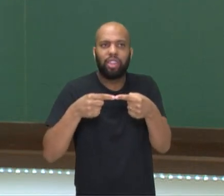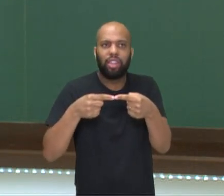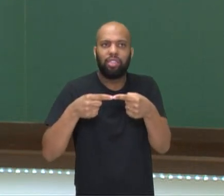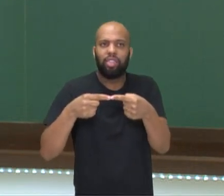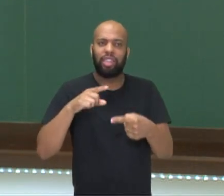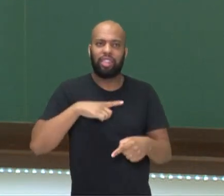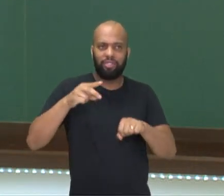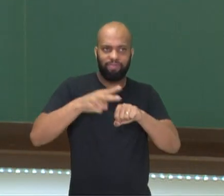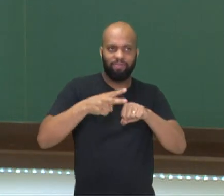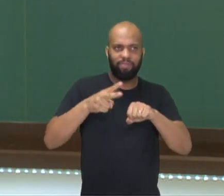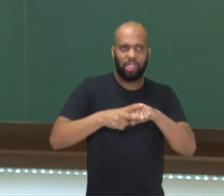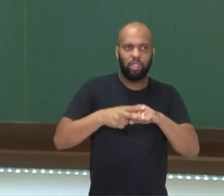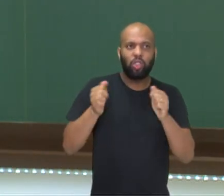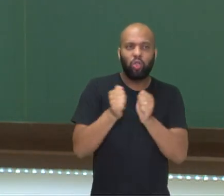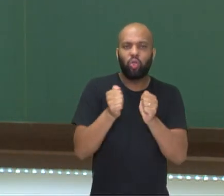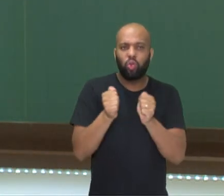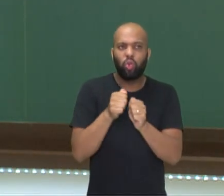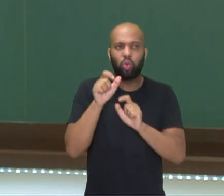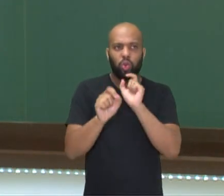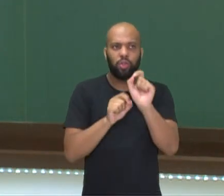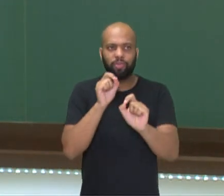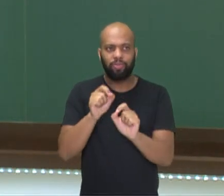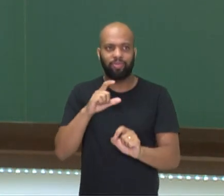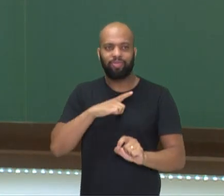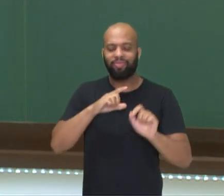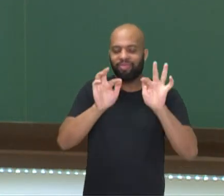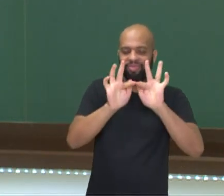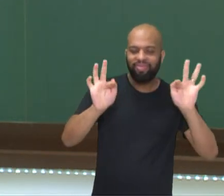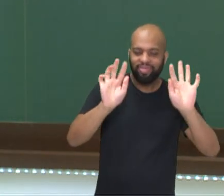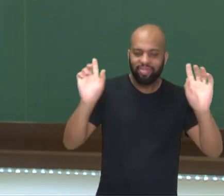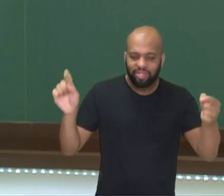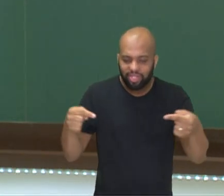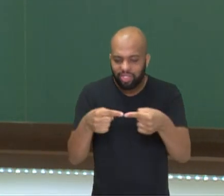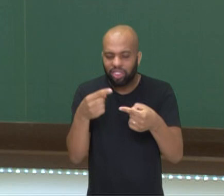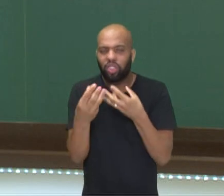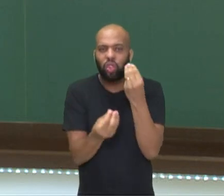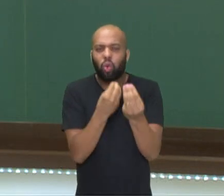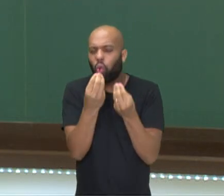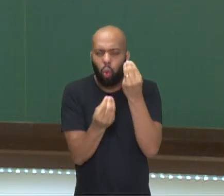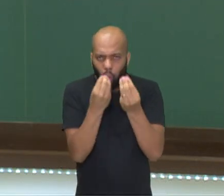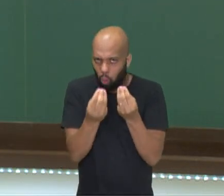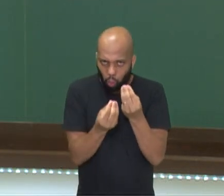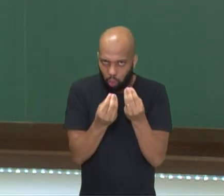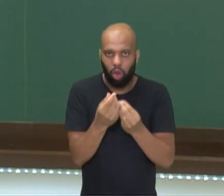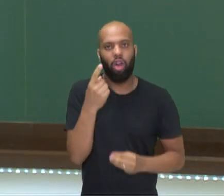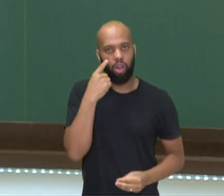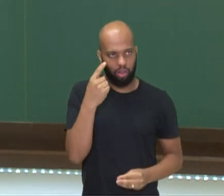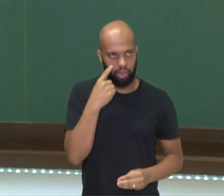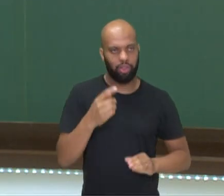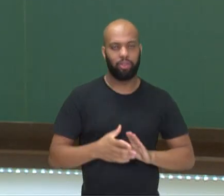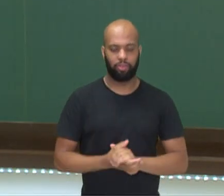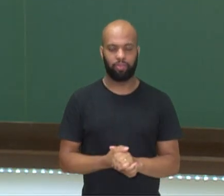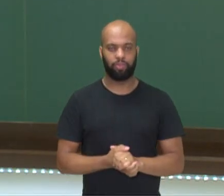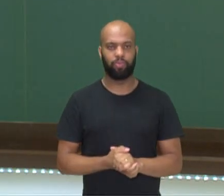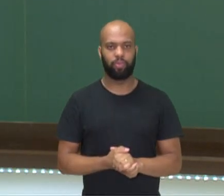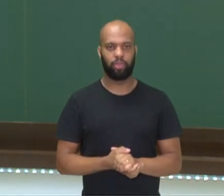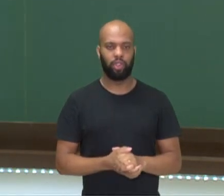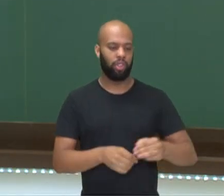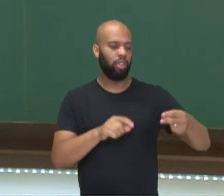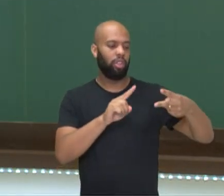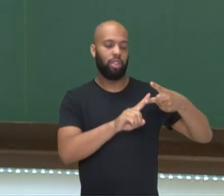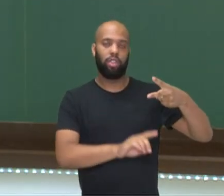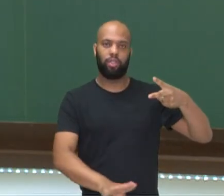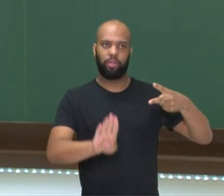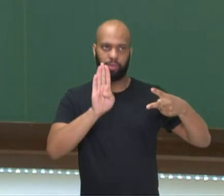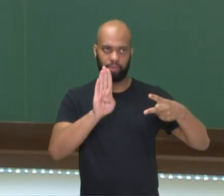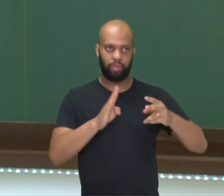o verbo ser com esta frase toda, com todas essas informações? Letra B,